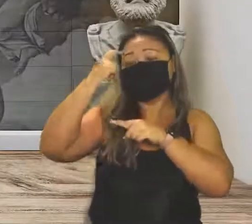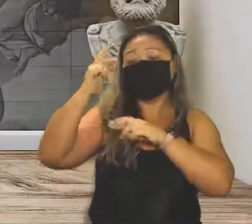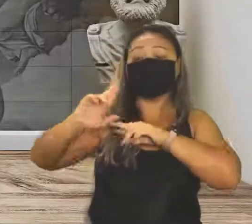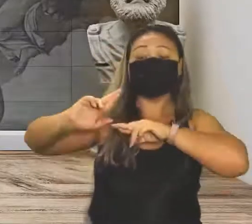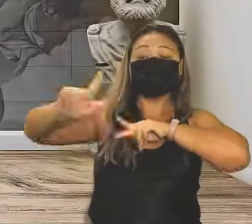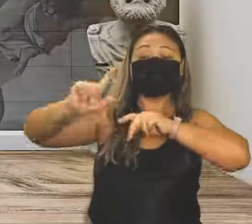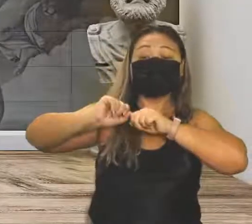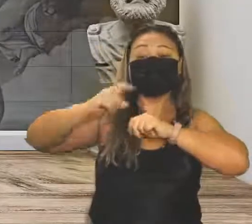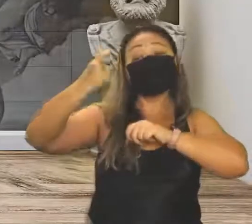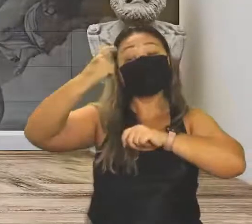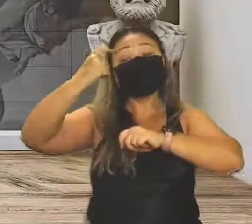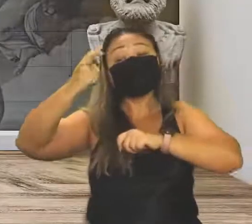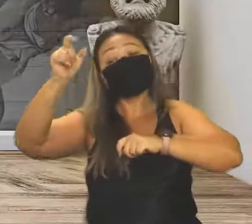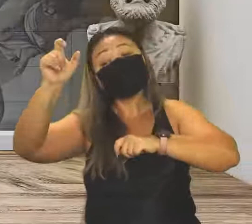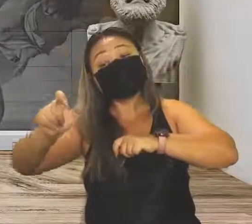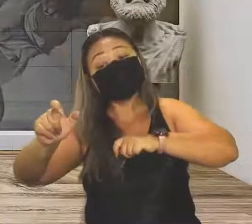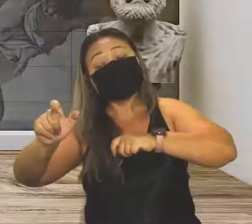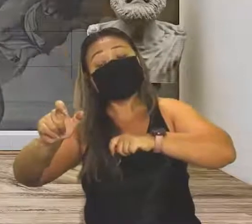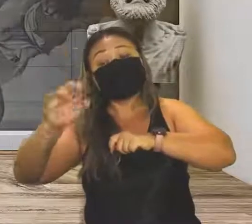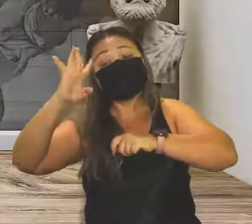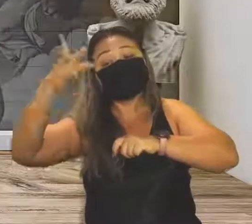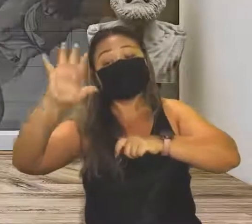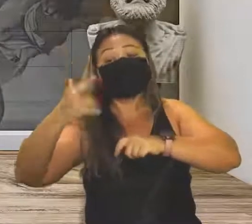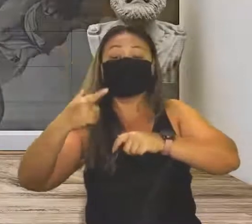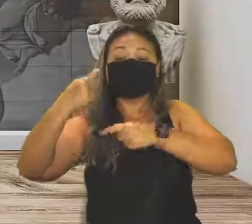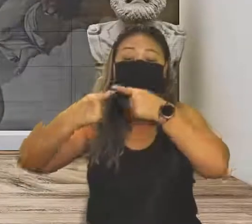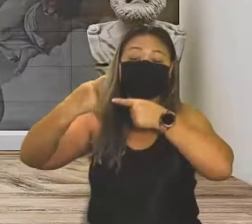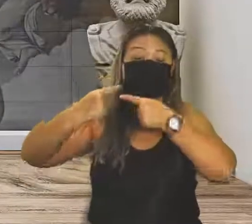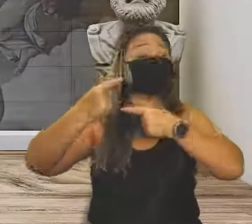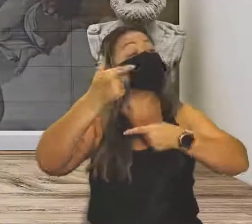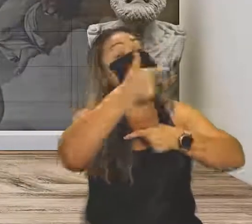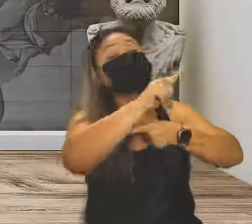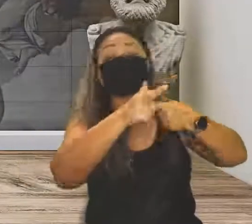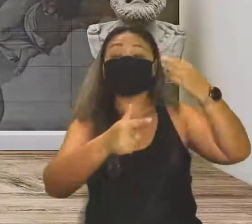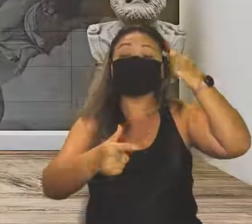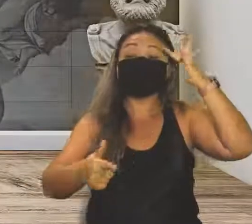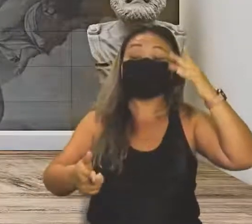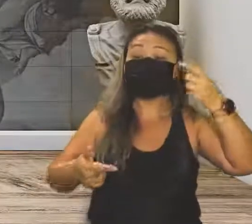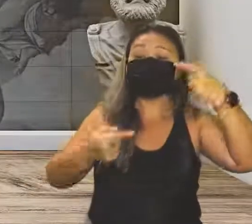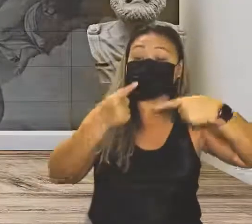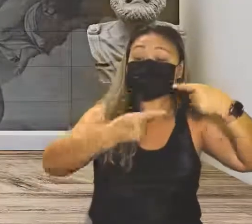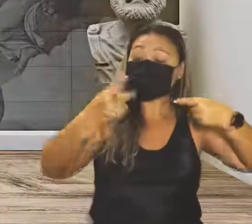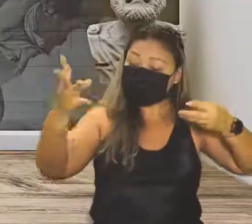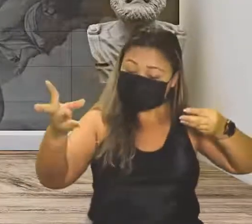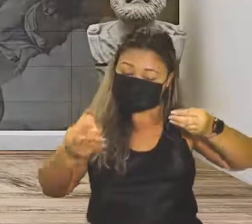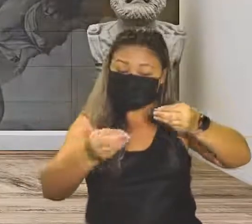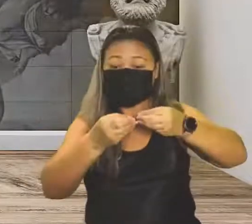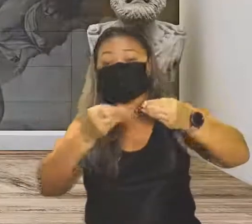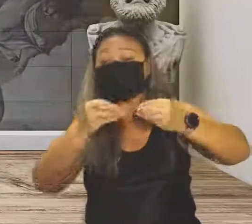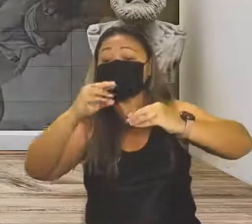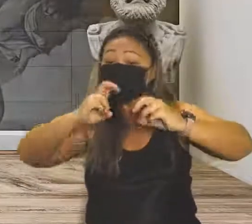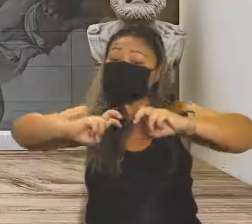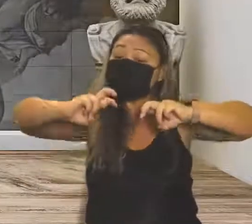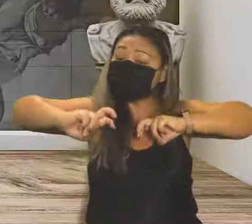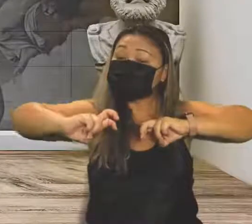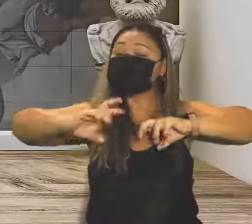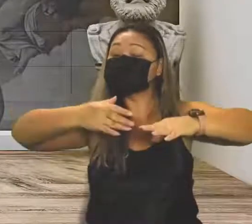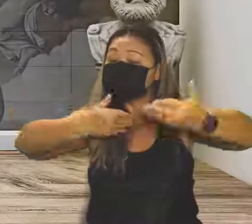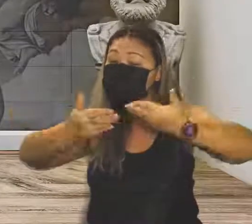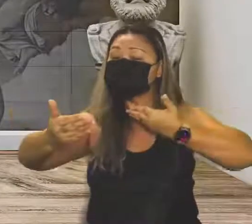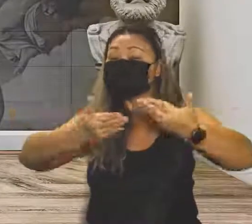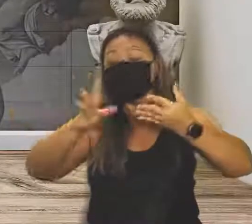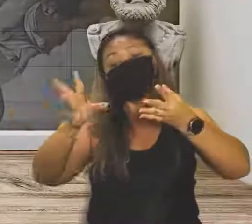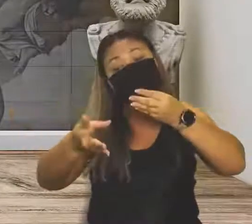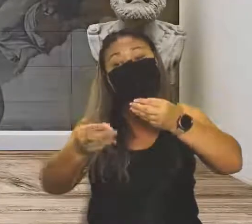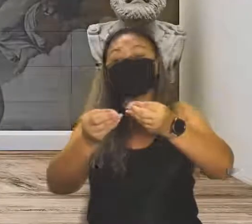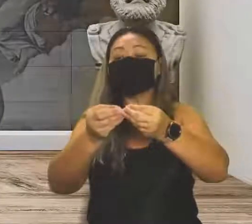diferentes. Um pensa numa teoria política, o outro na outra teoria. Não, por que não junta isso e debate? Vamos chegar numa